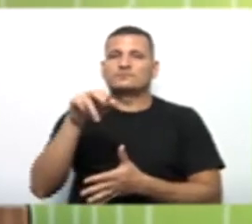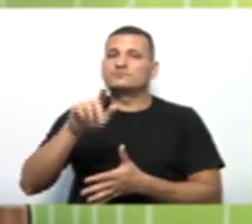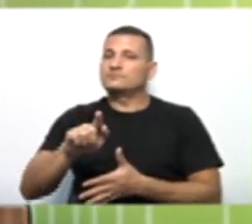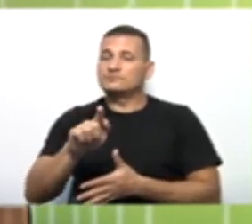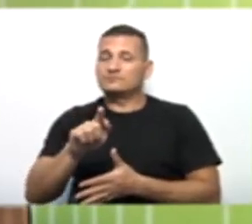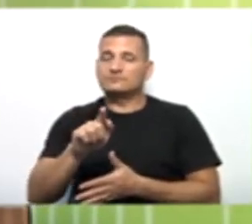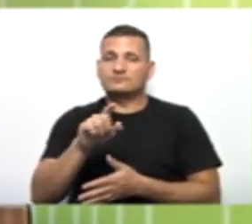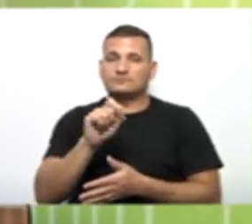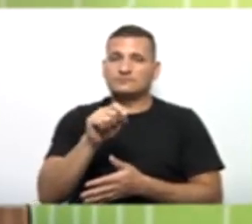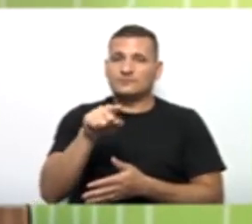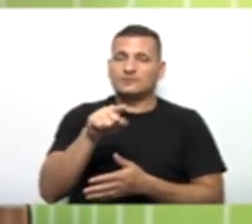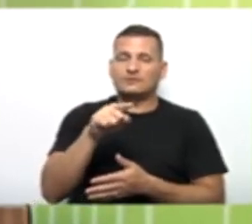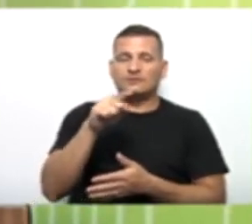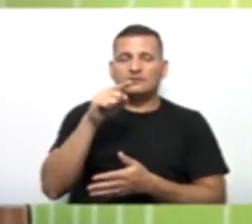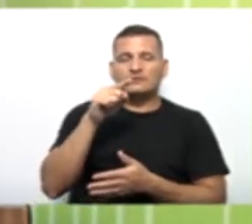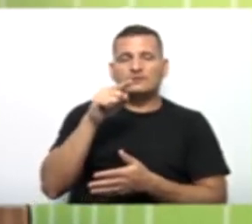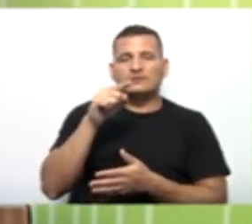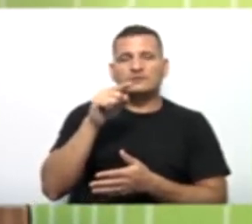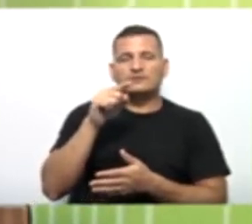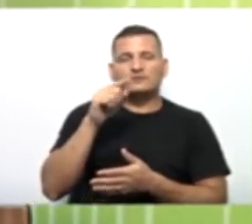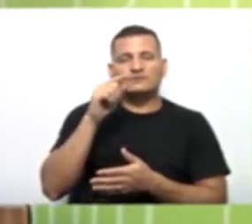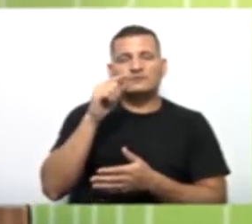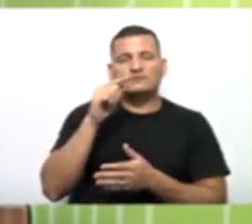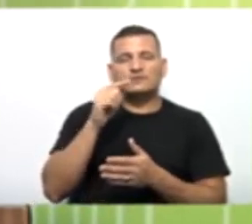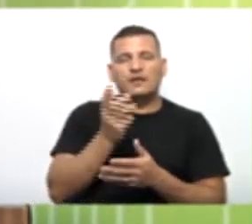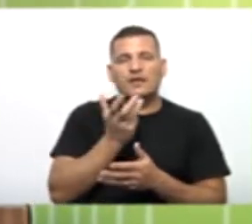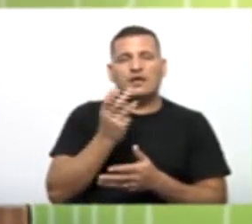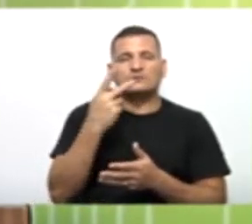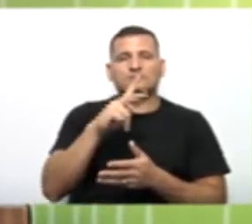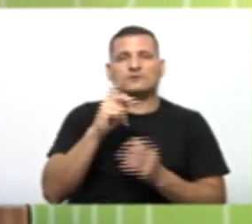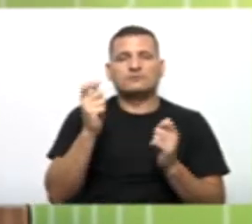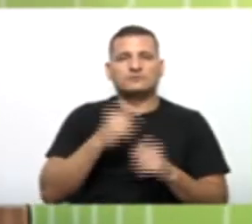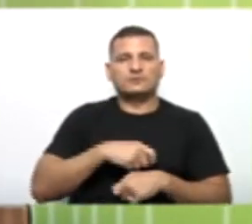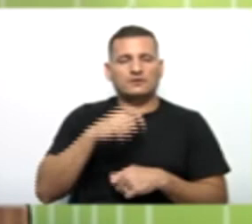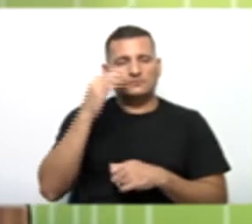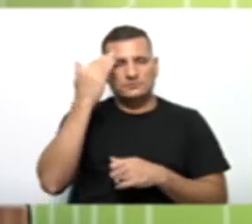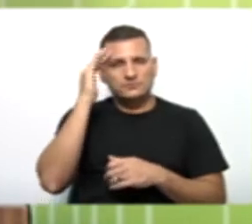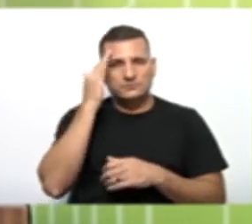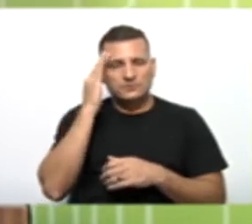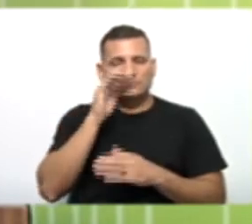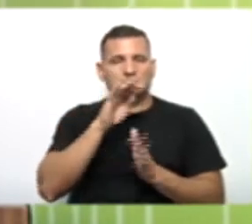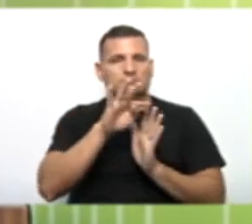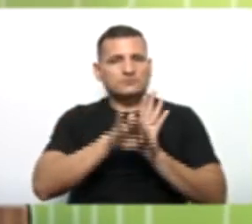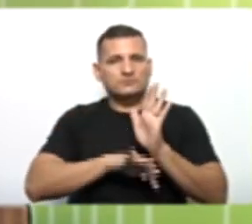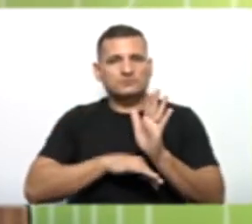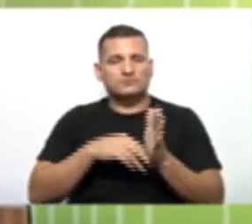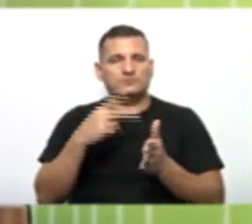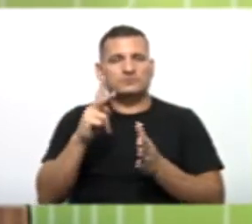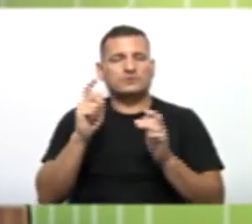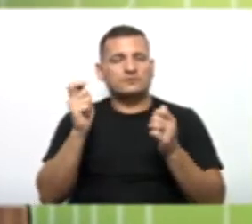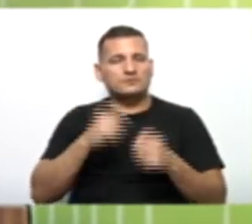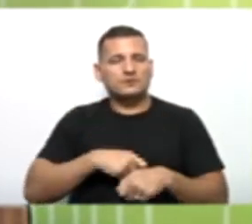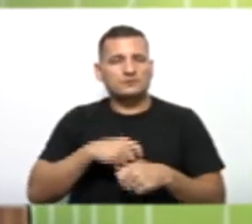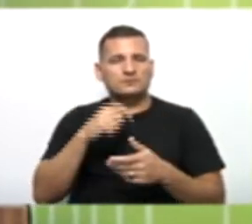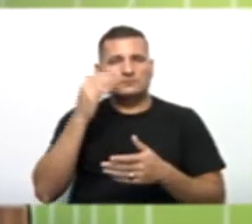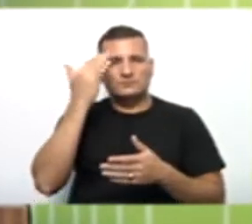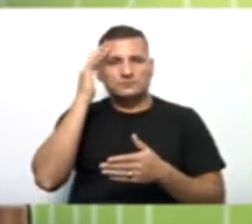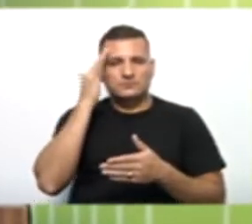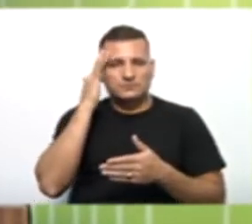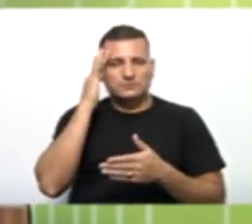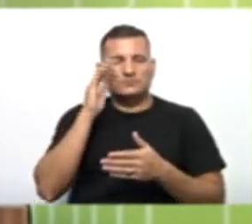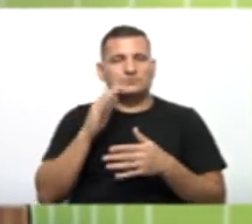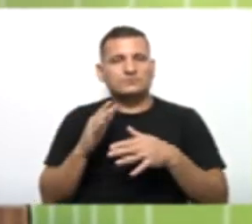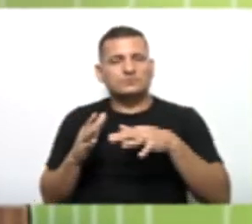em consideração a tua capacidade de compreensão de um texto a tua capacidade de compreensão